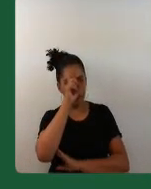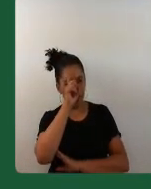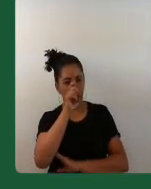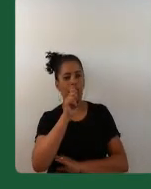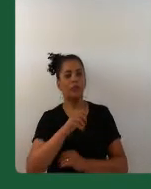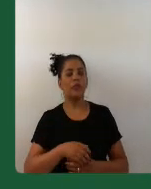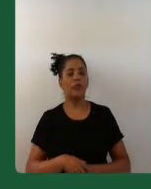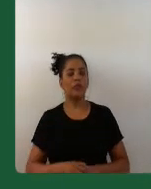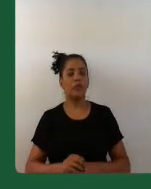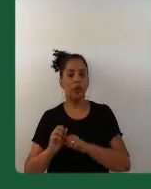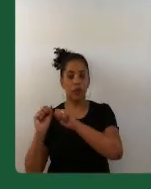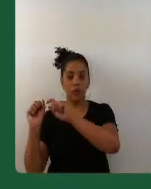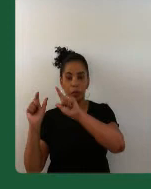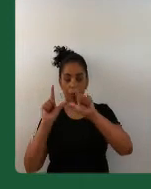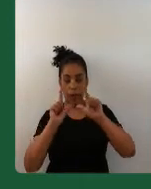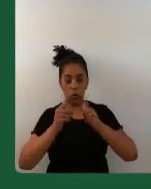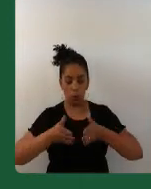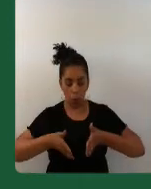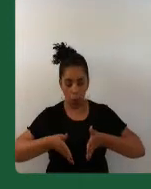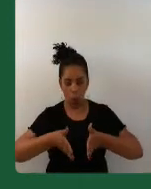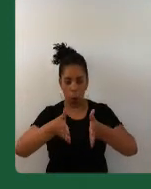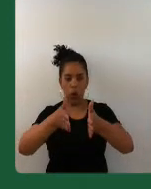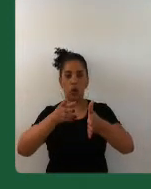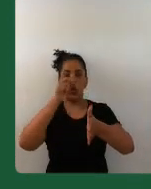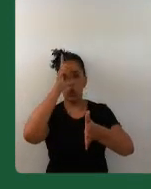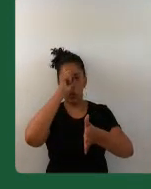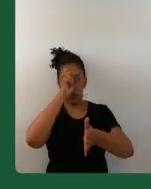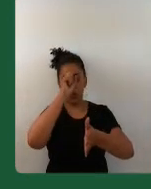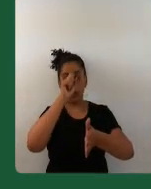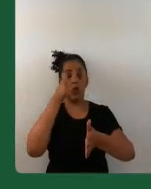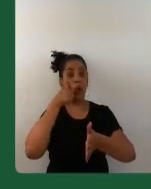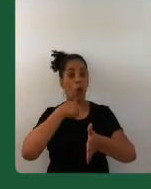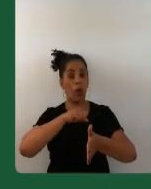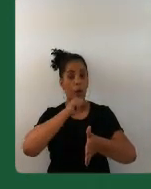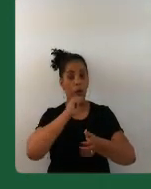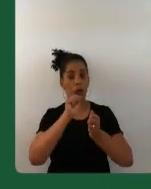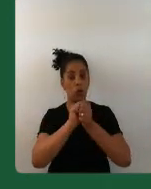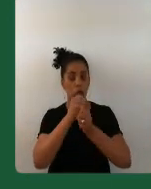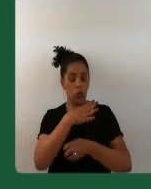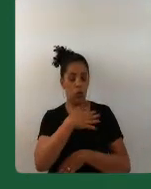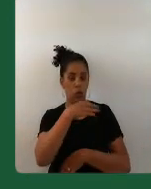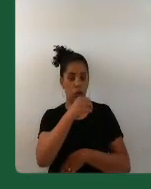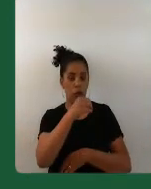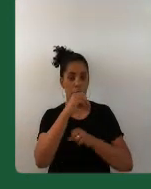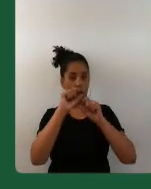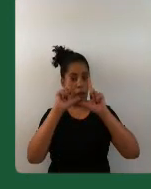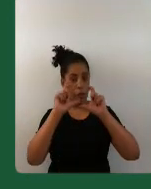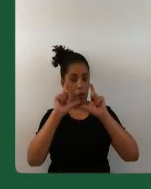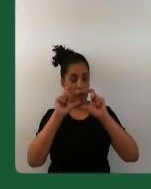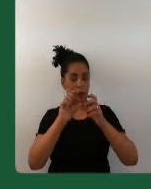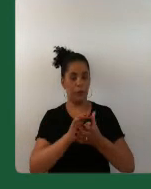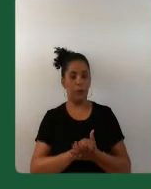do hospital, onde tem uma mãe e um paciente na foto.